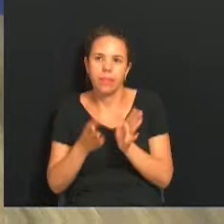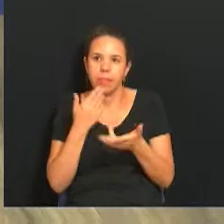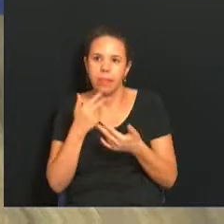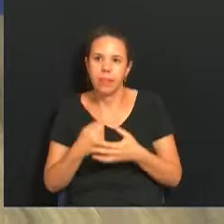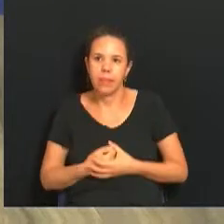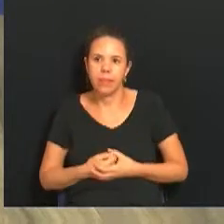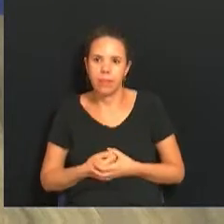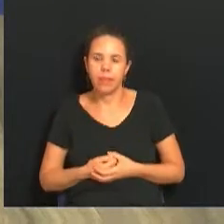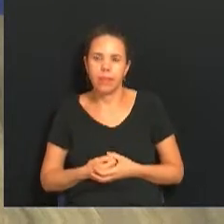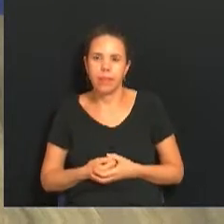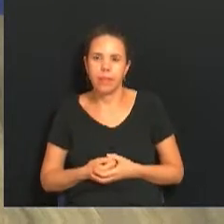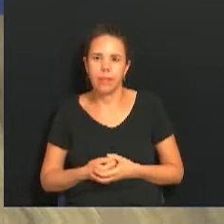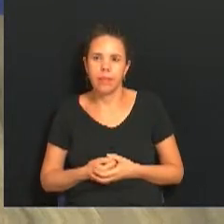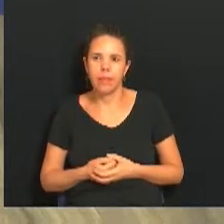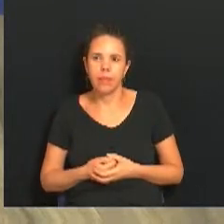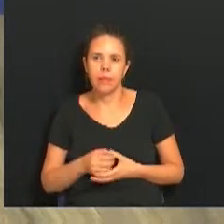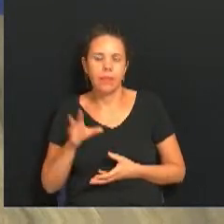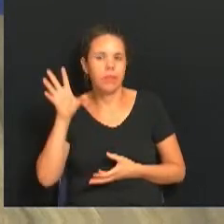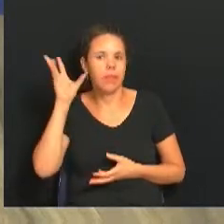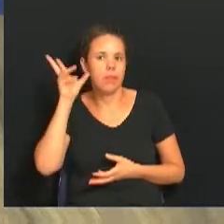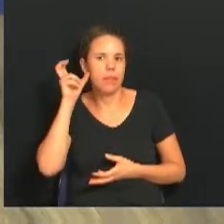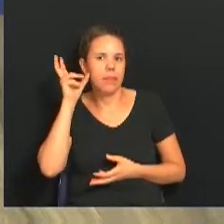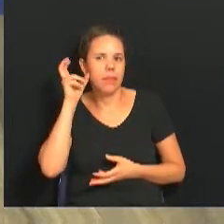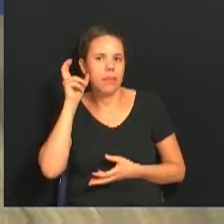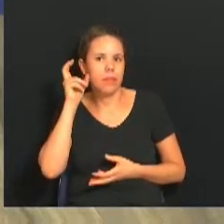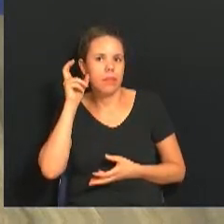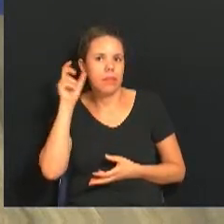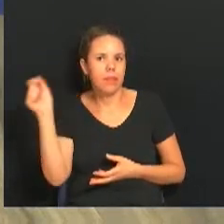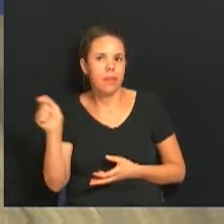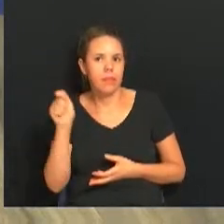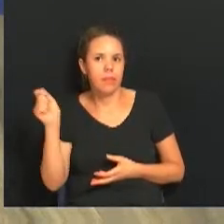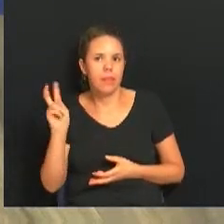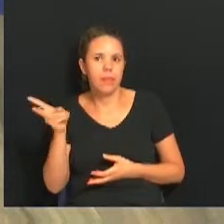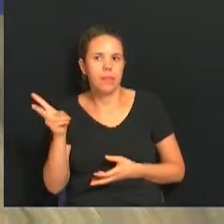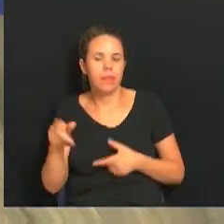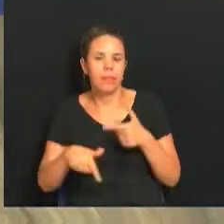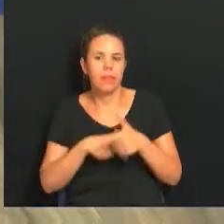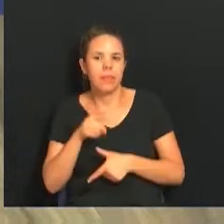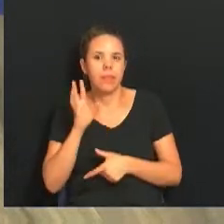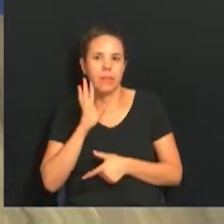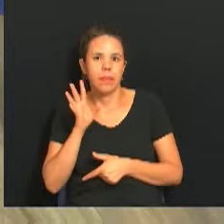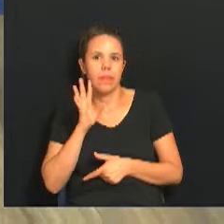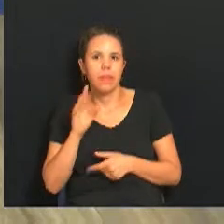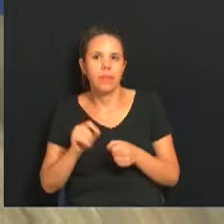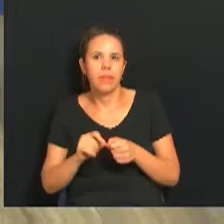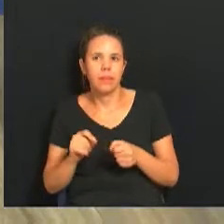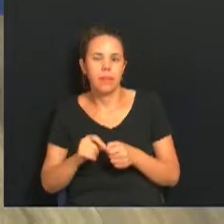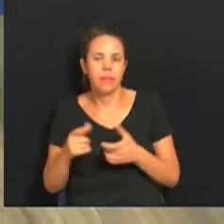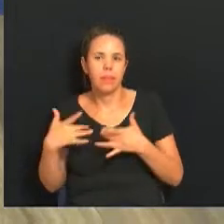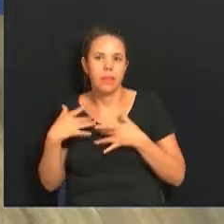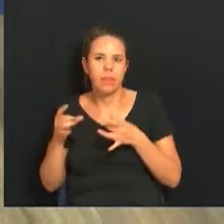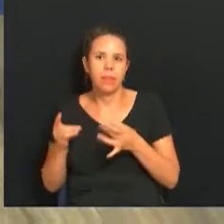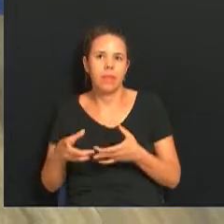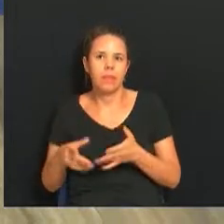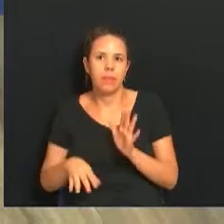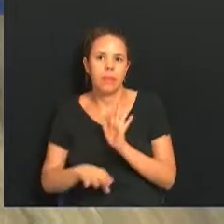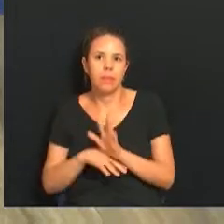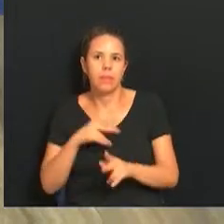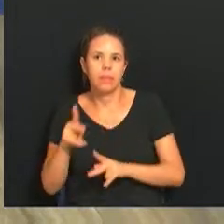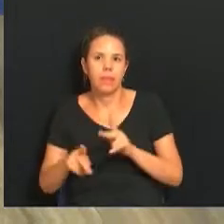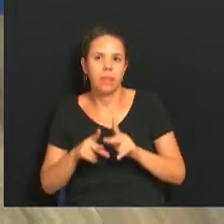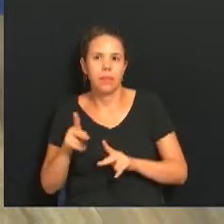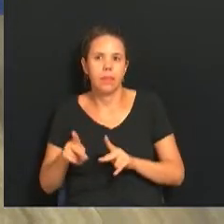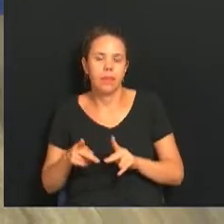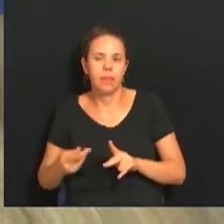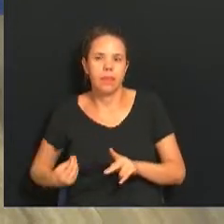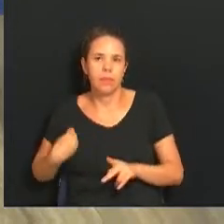sei se você está me ouvindo, André, mas a associação eu sei que tem um trabalho bacana, faz bazar também para ajudar essas pessoas que estão